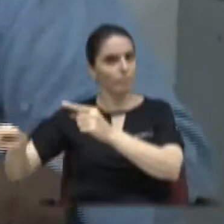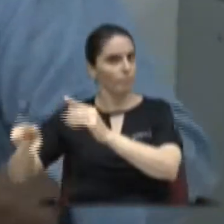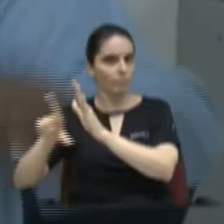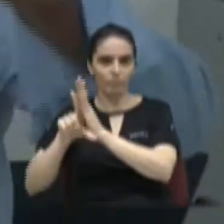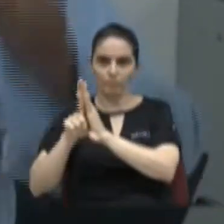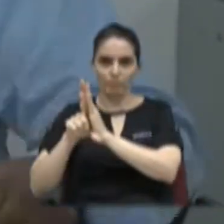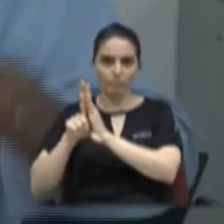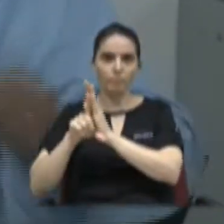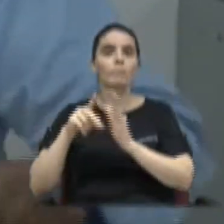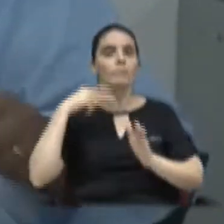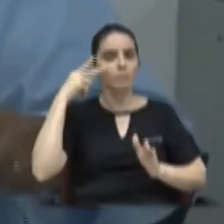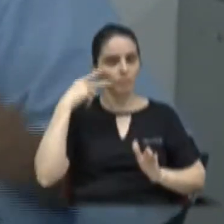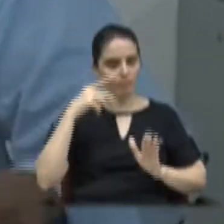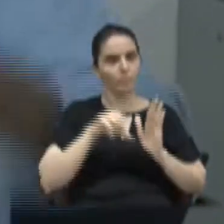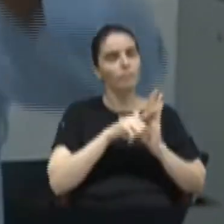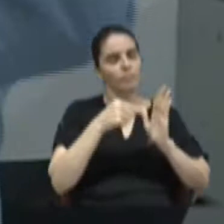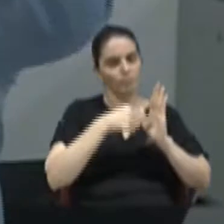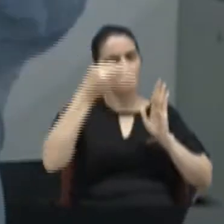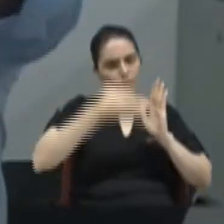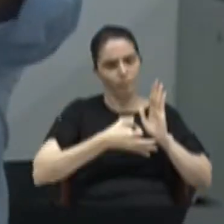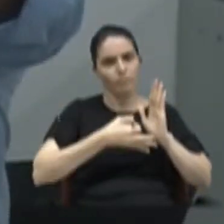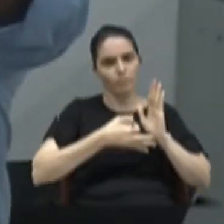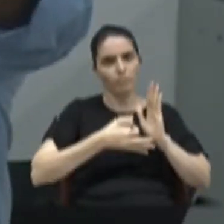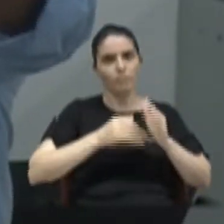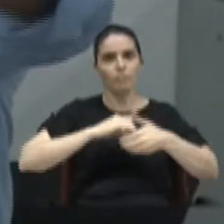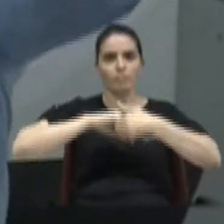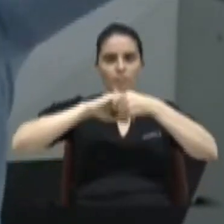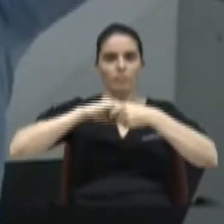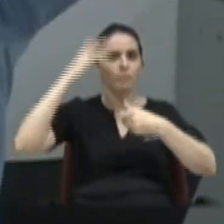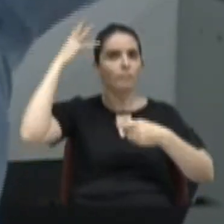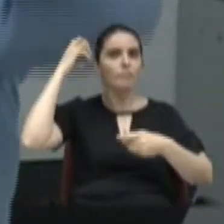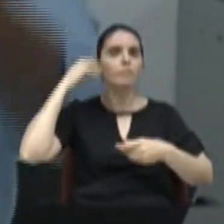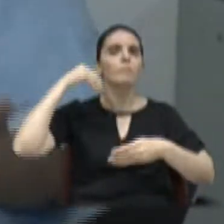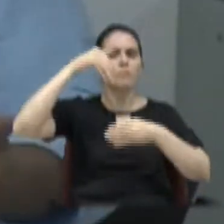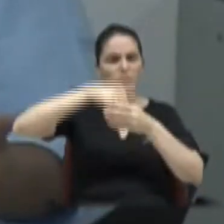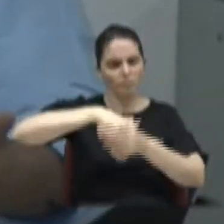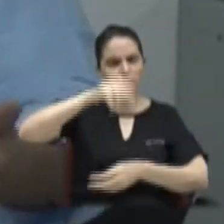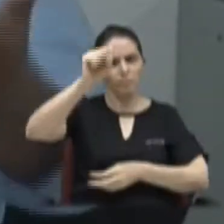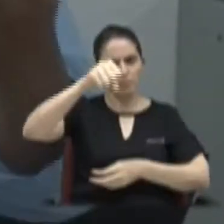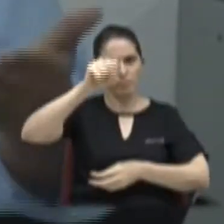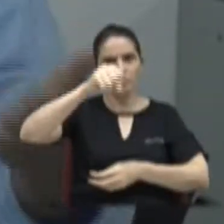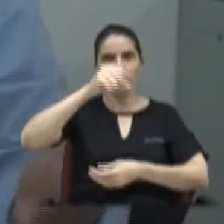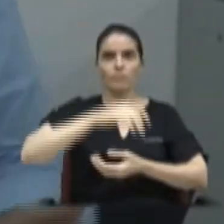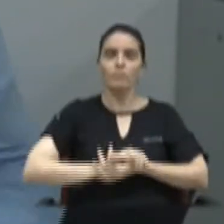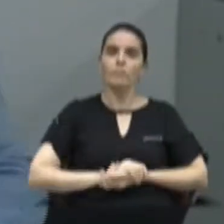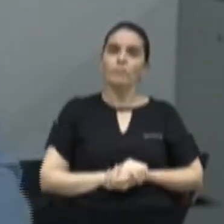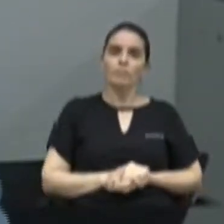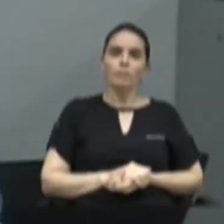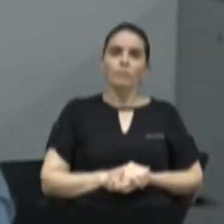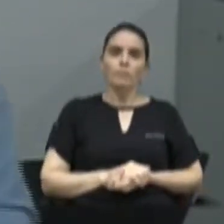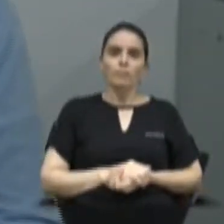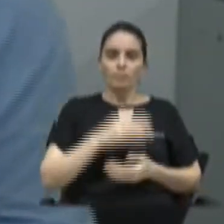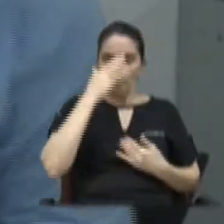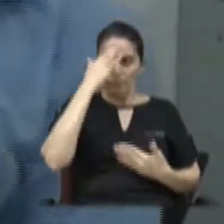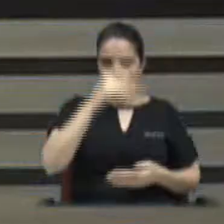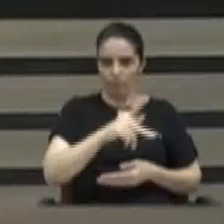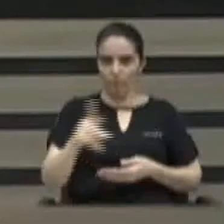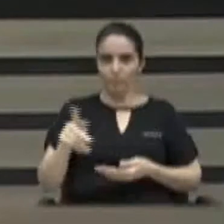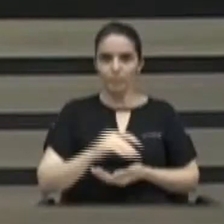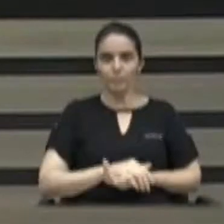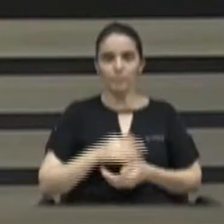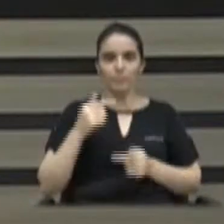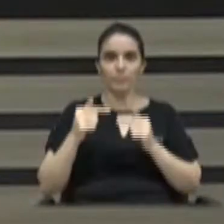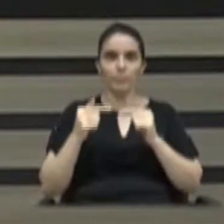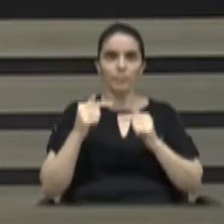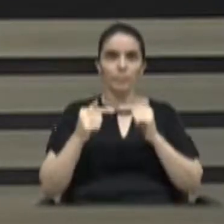fazendo está totalmente dentro da lei. Parabéns, vereadora Luboga, eu vou votar totalmente favorável no seu projeto. Obrigado, presidente. Continue a